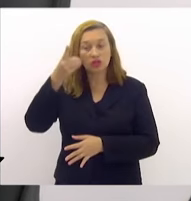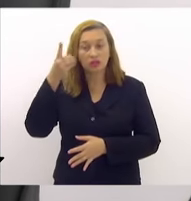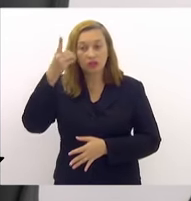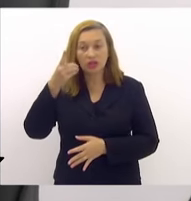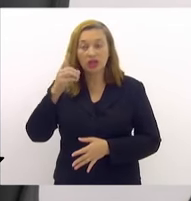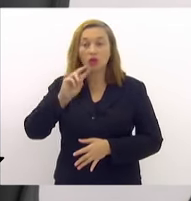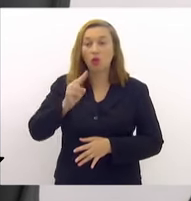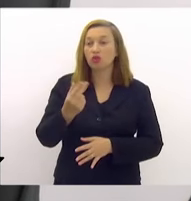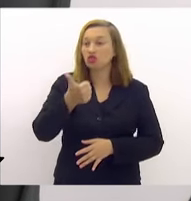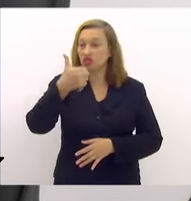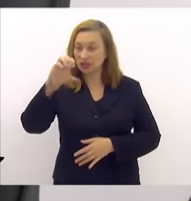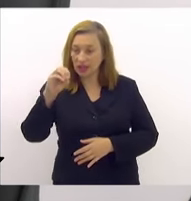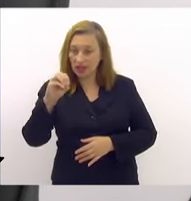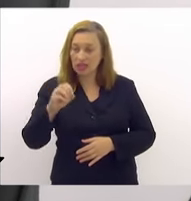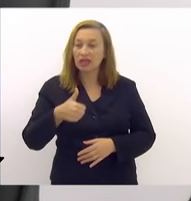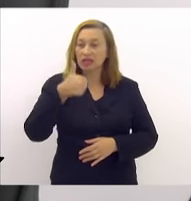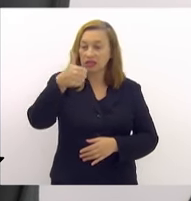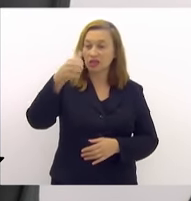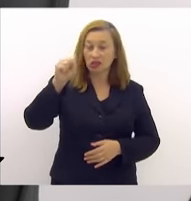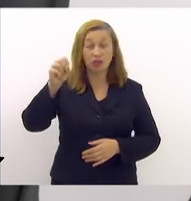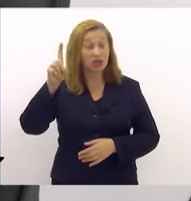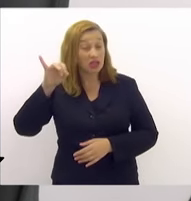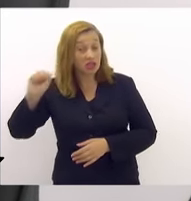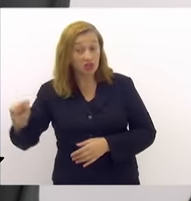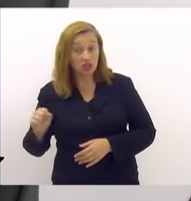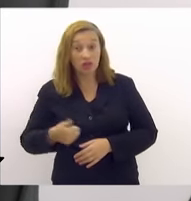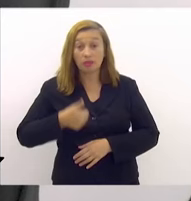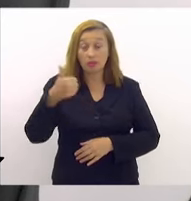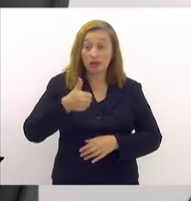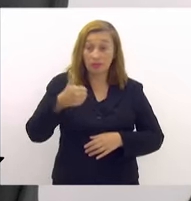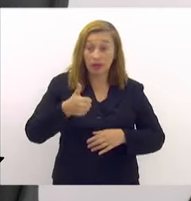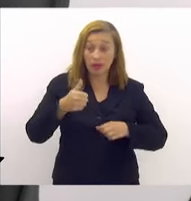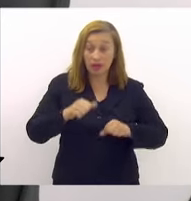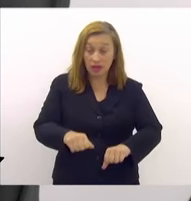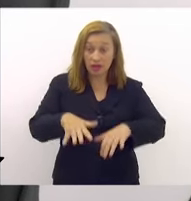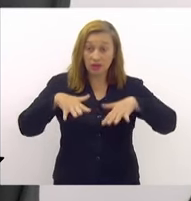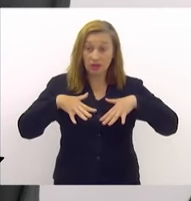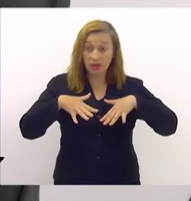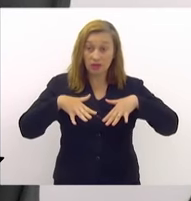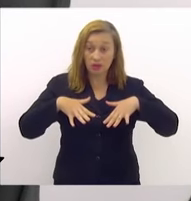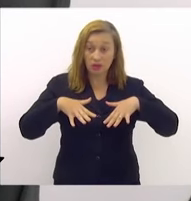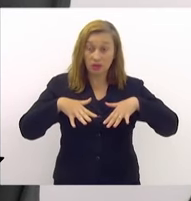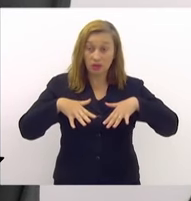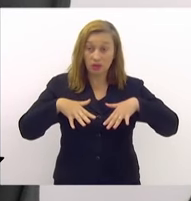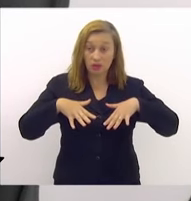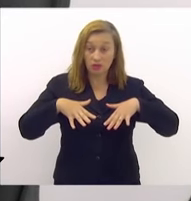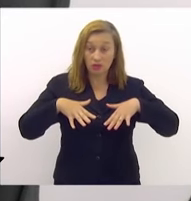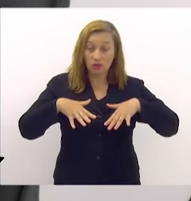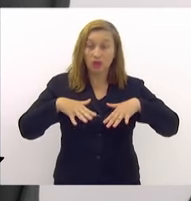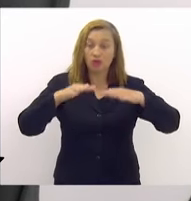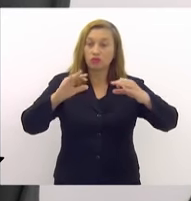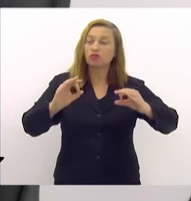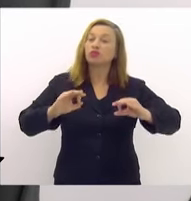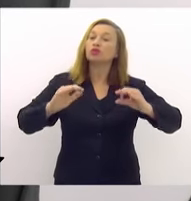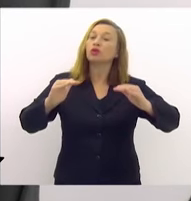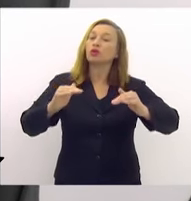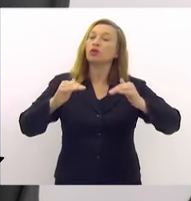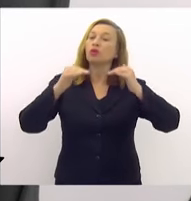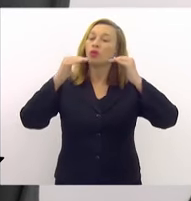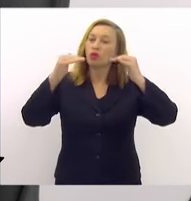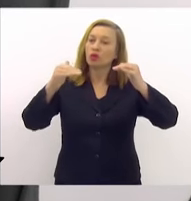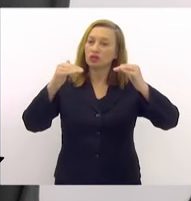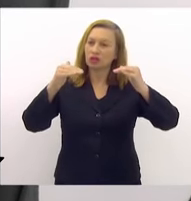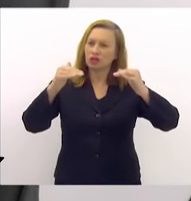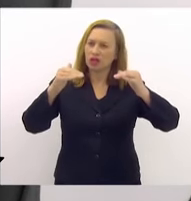deputados, dentro de 180 dias da primeira sessão legislativa ordinária da legislatura subsequente, retomando-se a